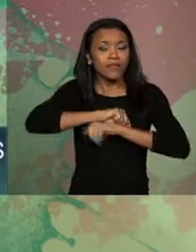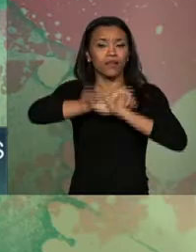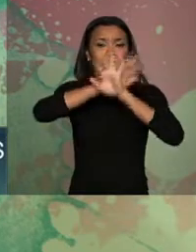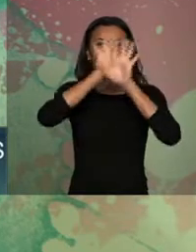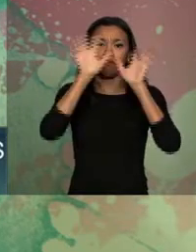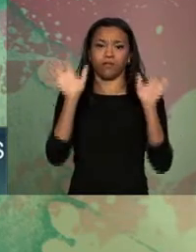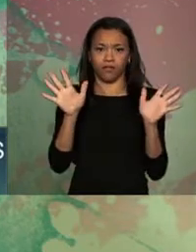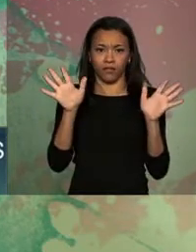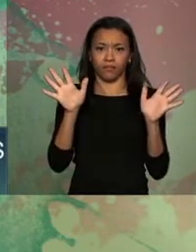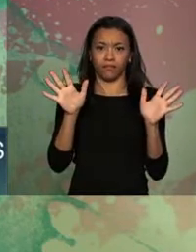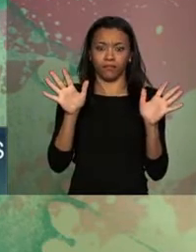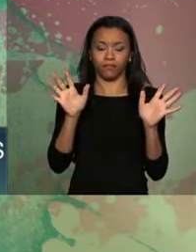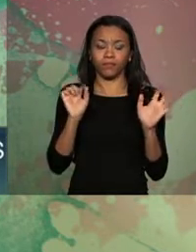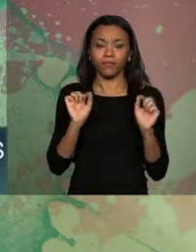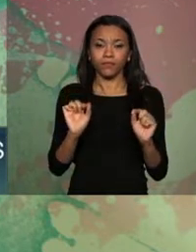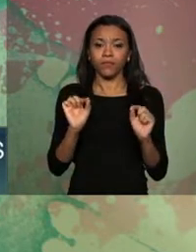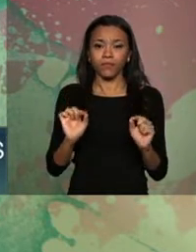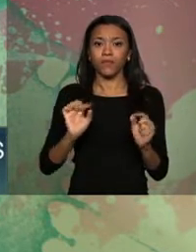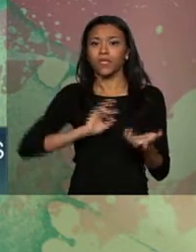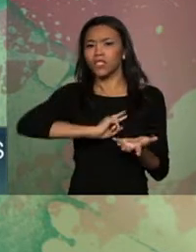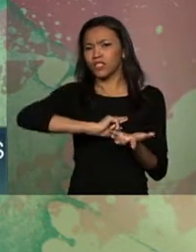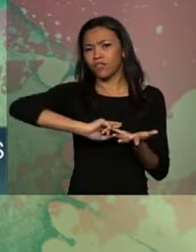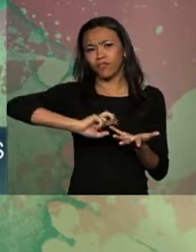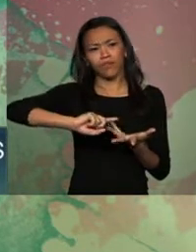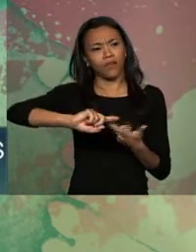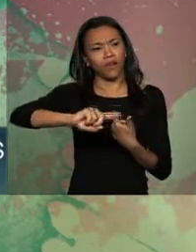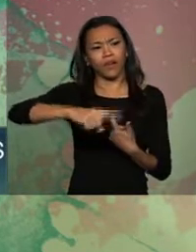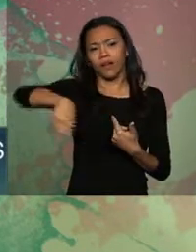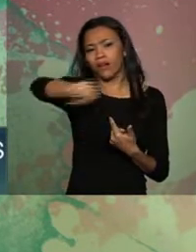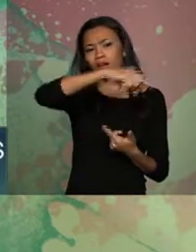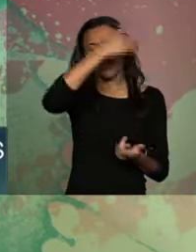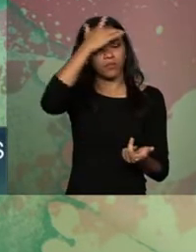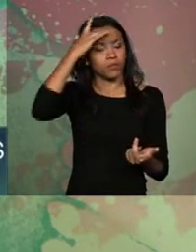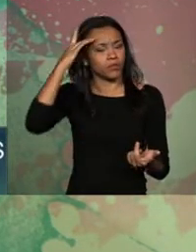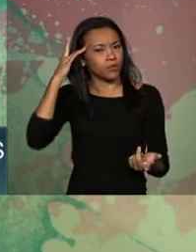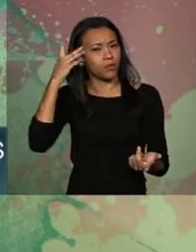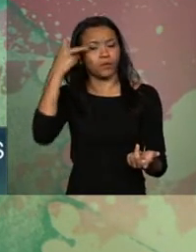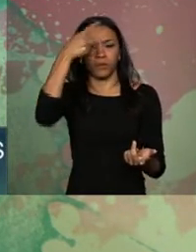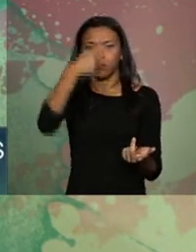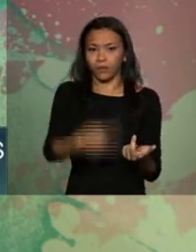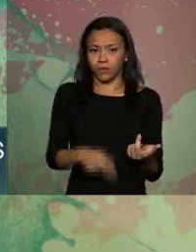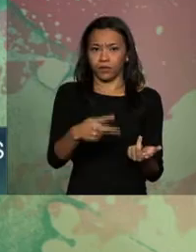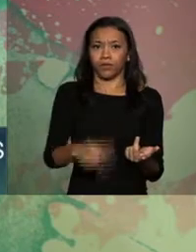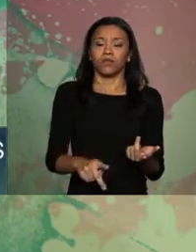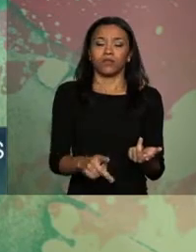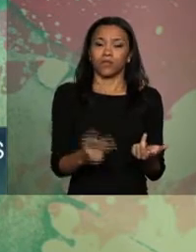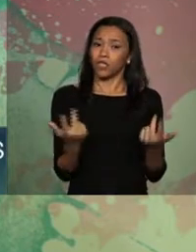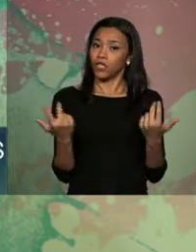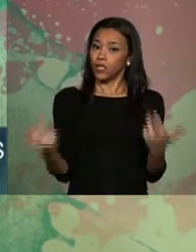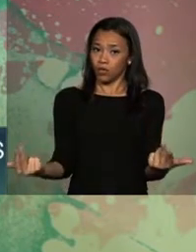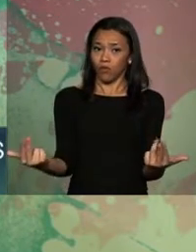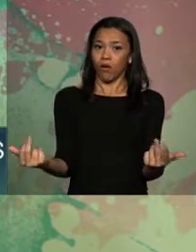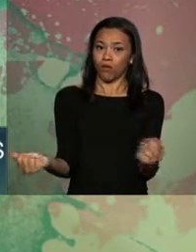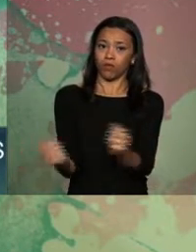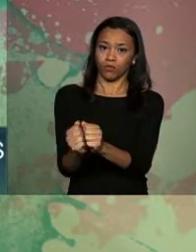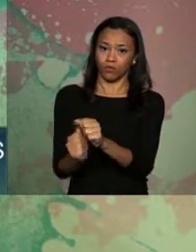explicitado para o conjunto de todos os cidadãos ou concidadãos que com ele